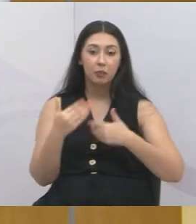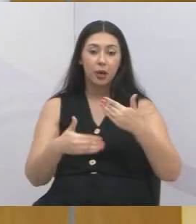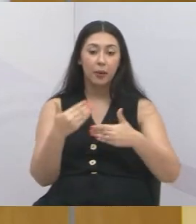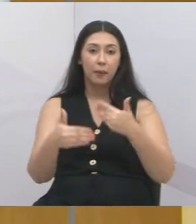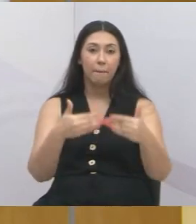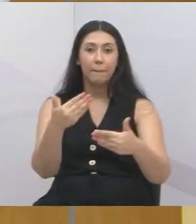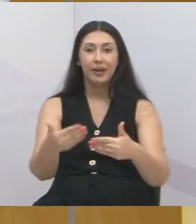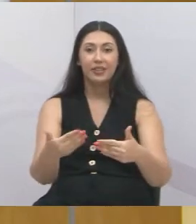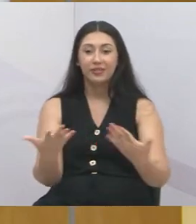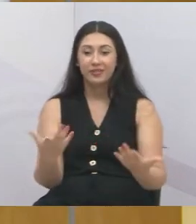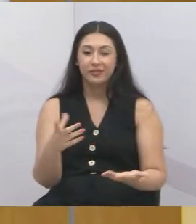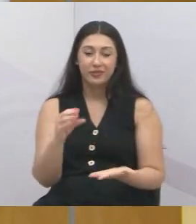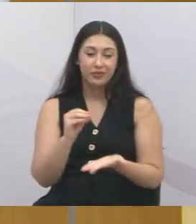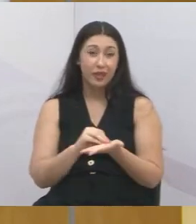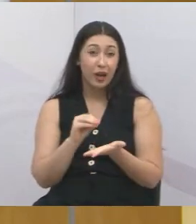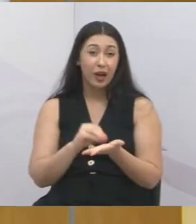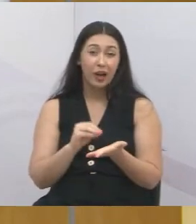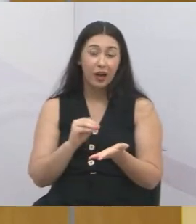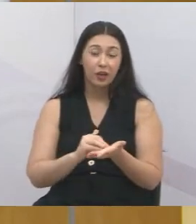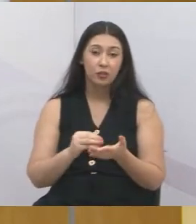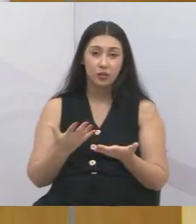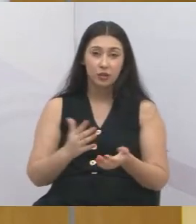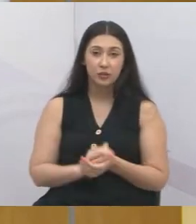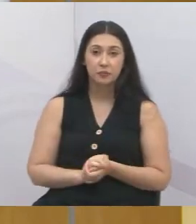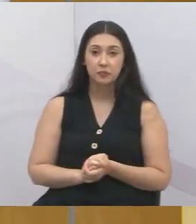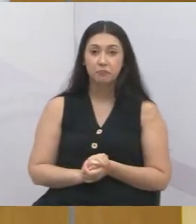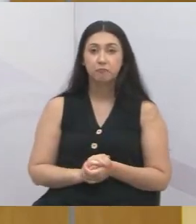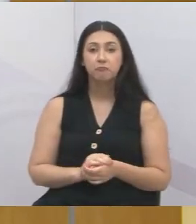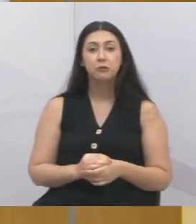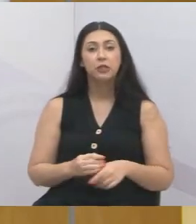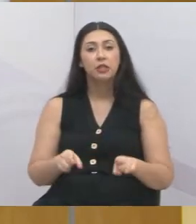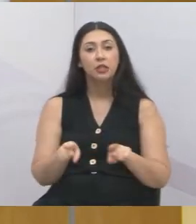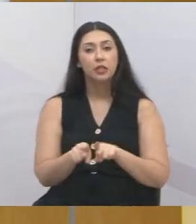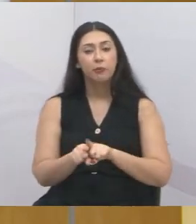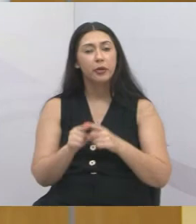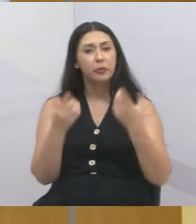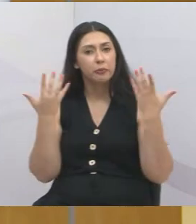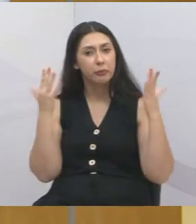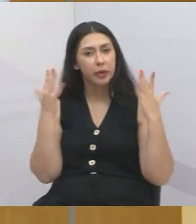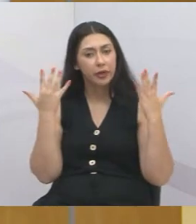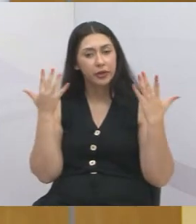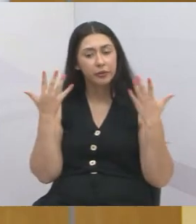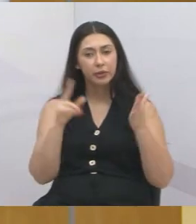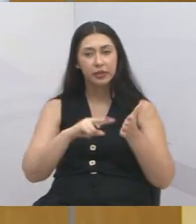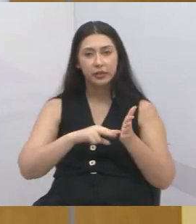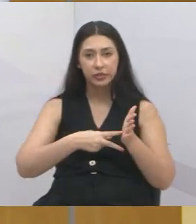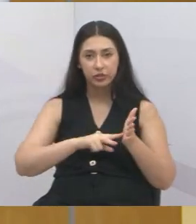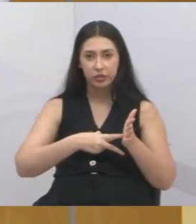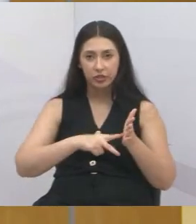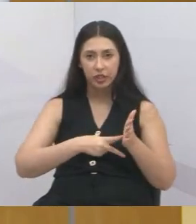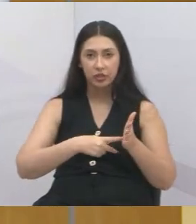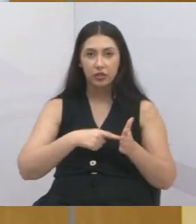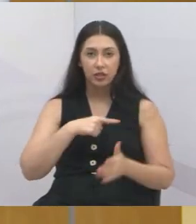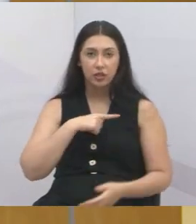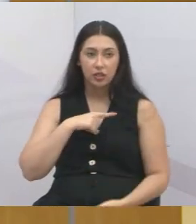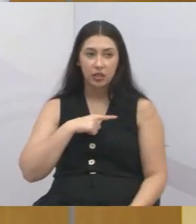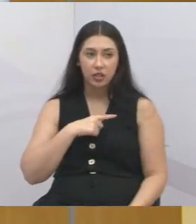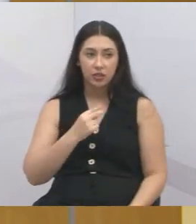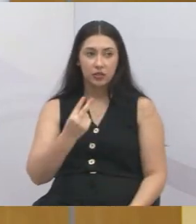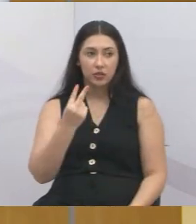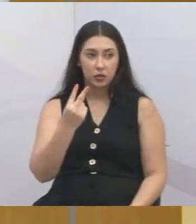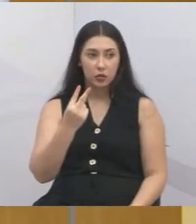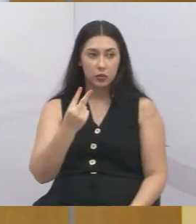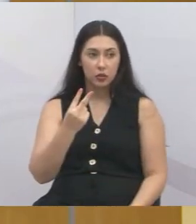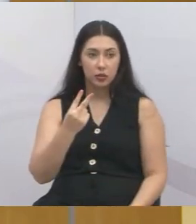lacuna irreparável. Eu dou os parabéns ao sindicato que interpôs duas ações.